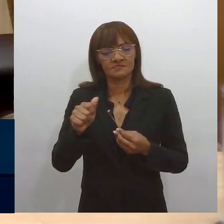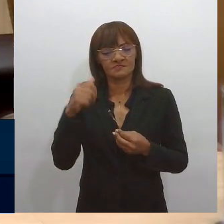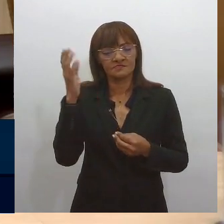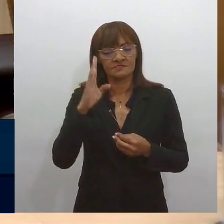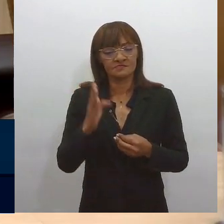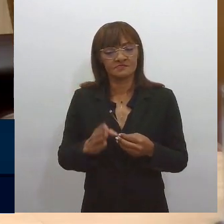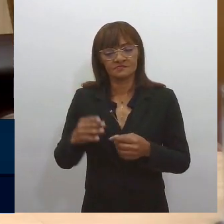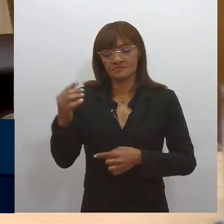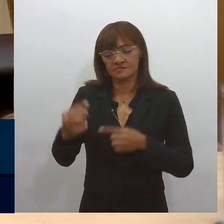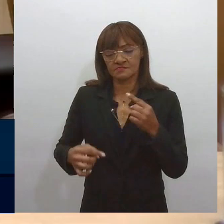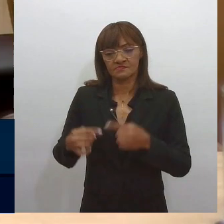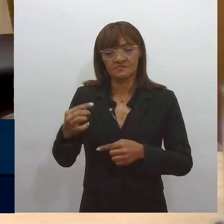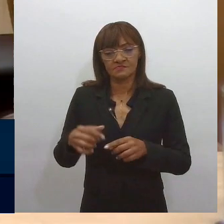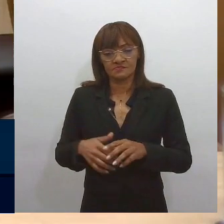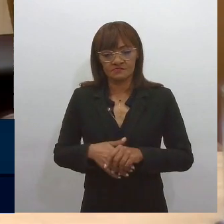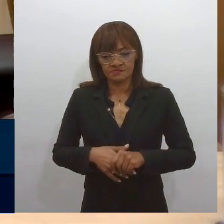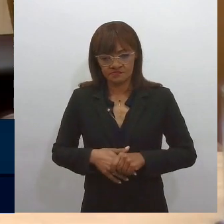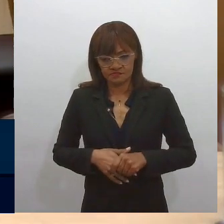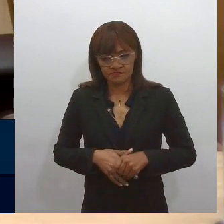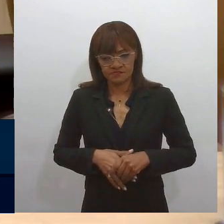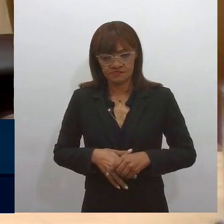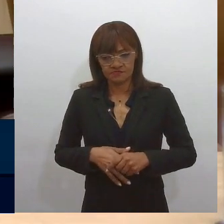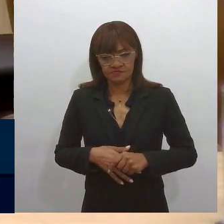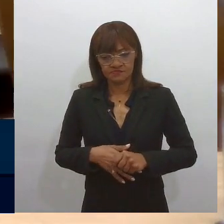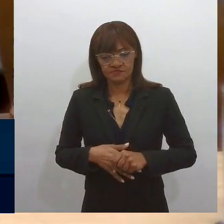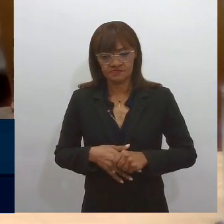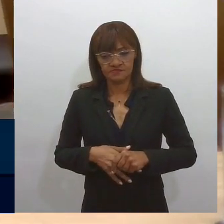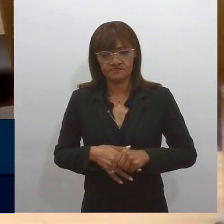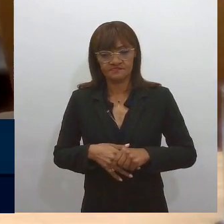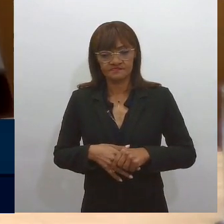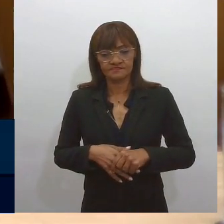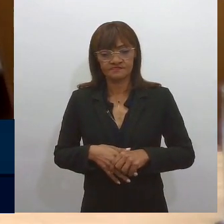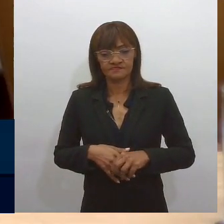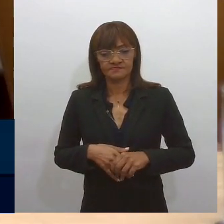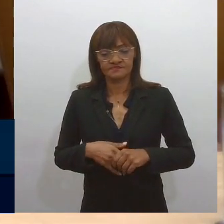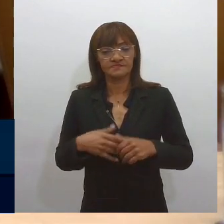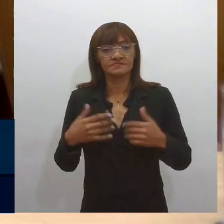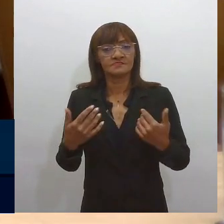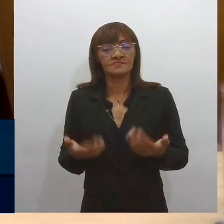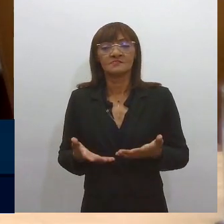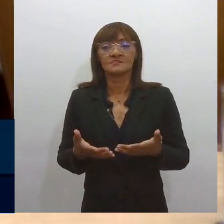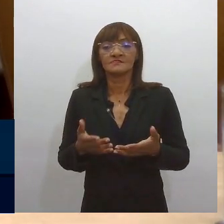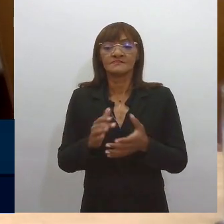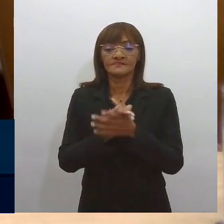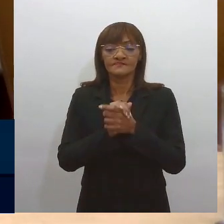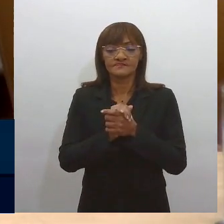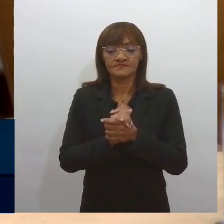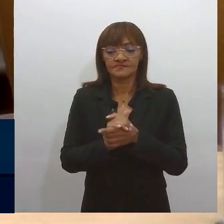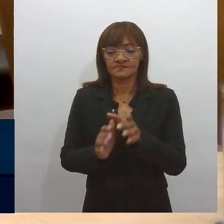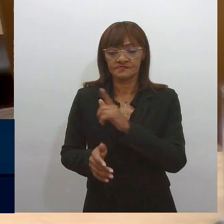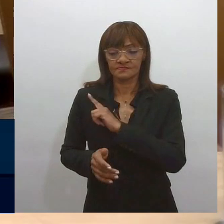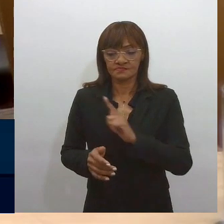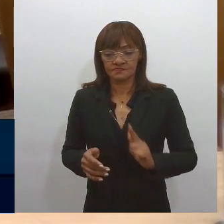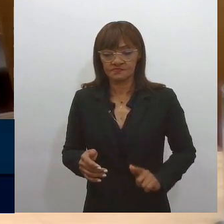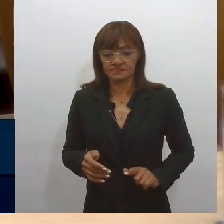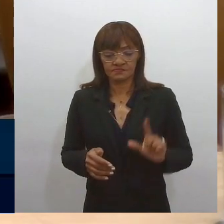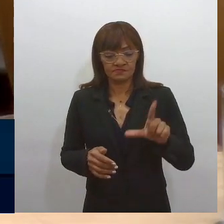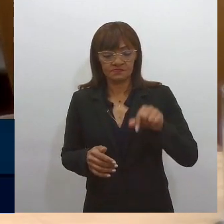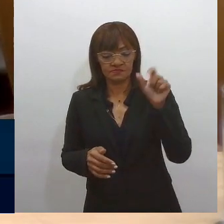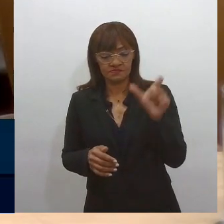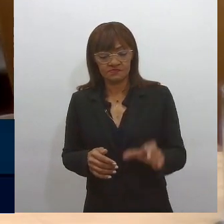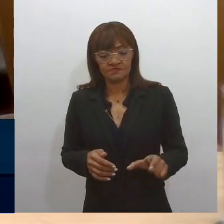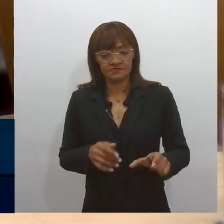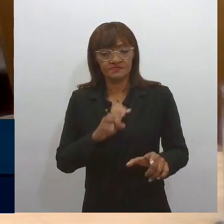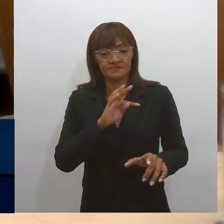bdr Nacional então quero parabenizar a Governador pela escolha desse técnico para o cargo de Secretário de